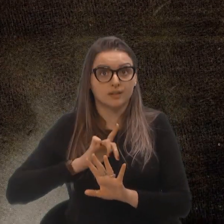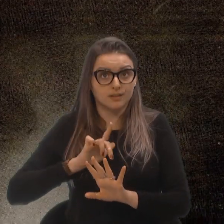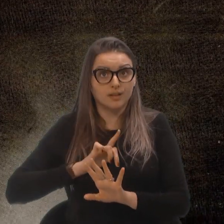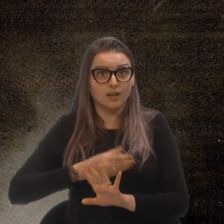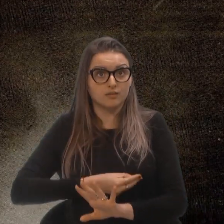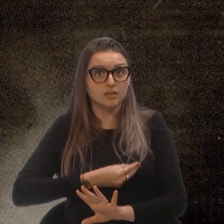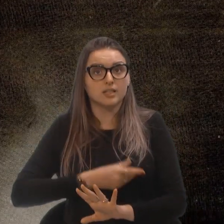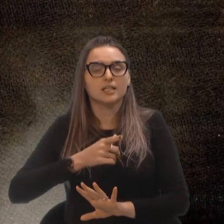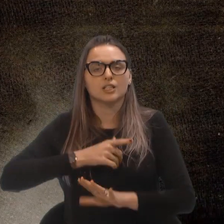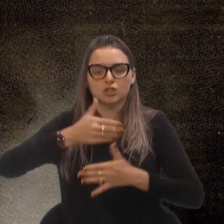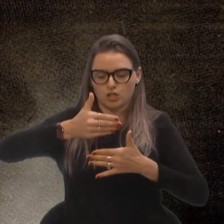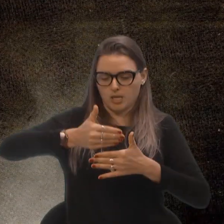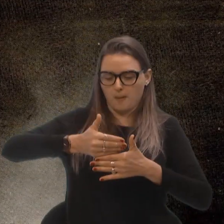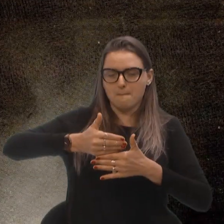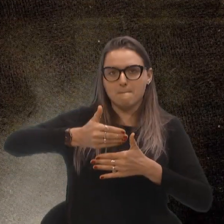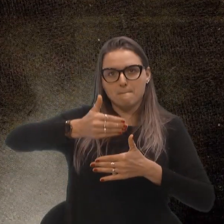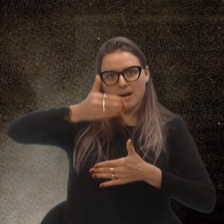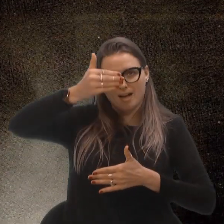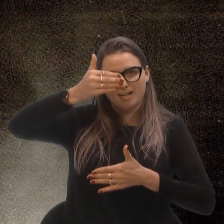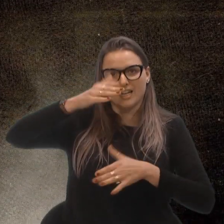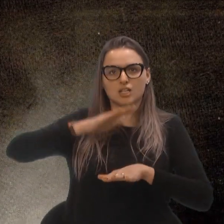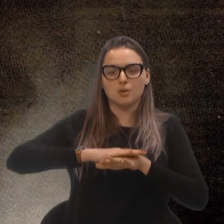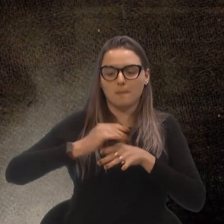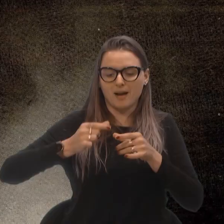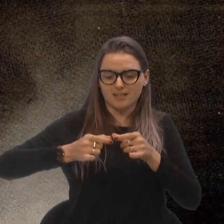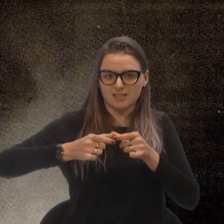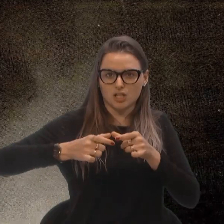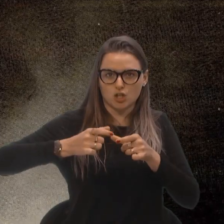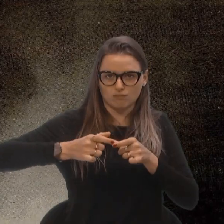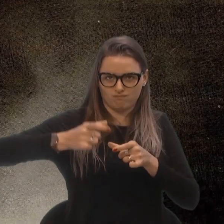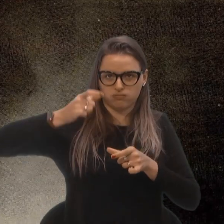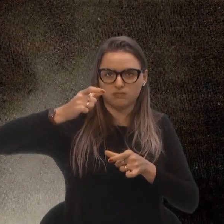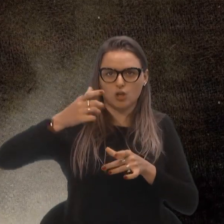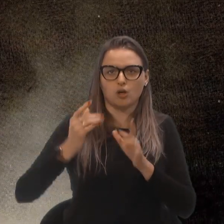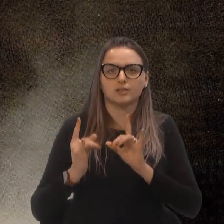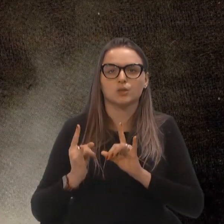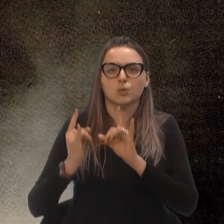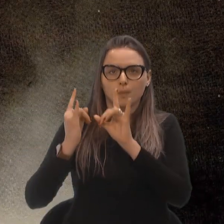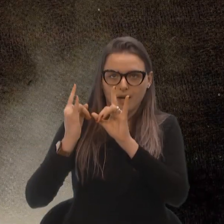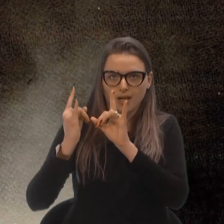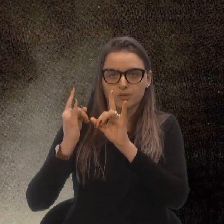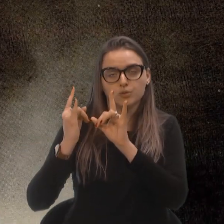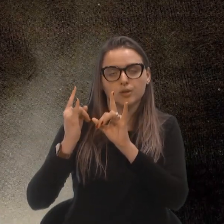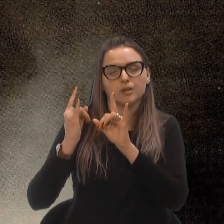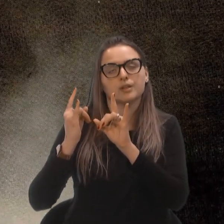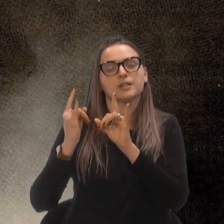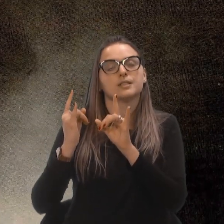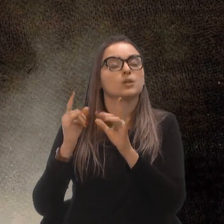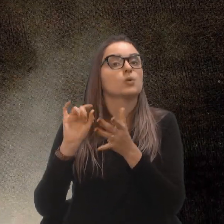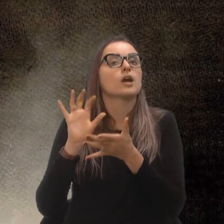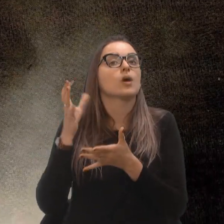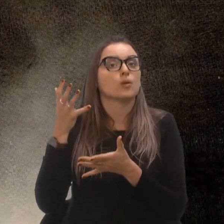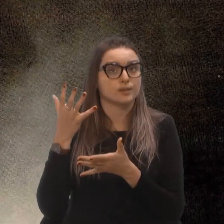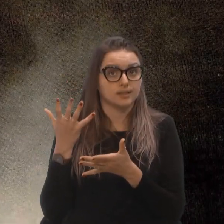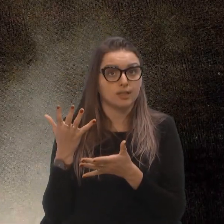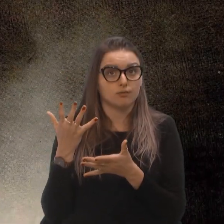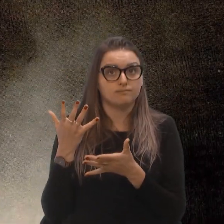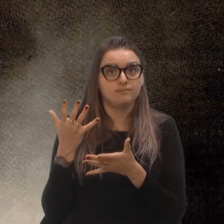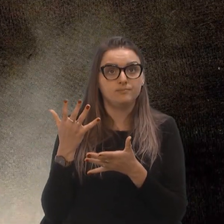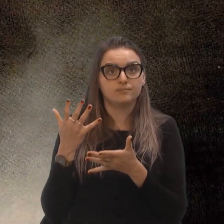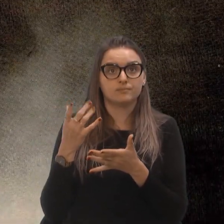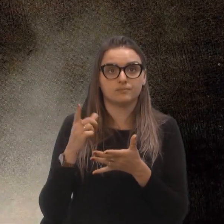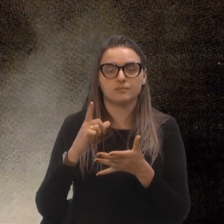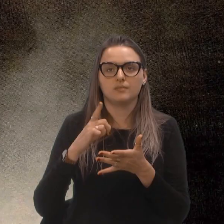porque havia uma parede mais espessa, não é, no prédio, e